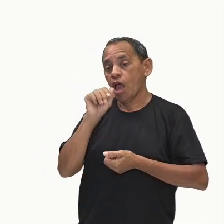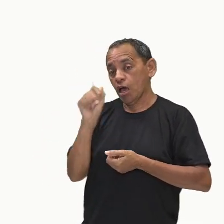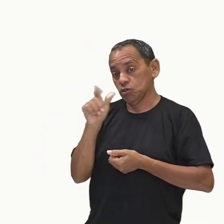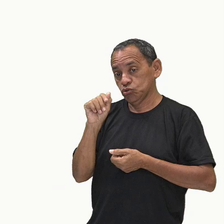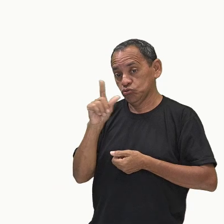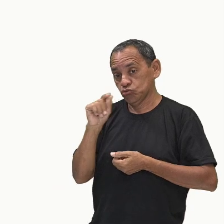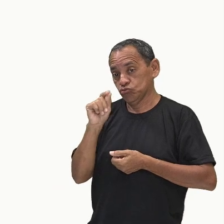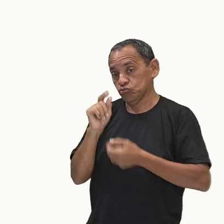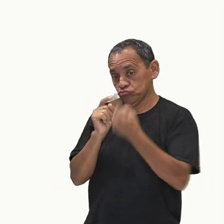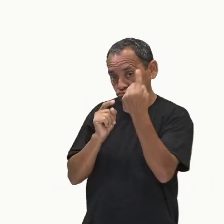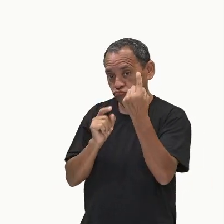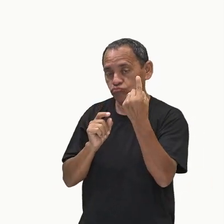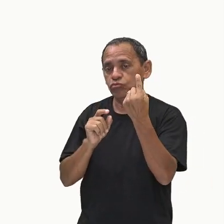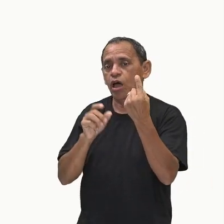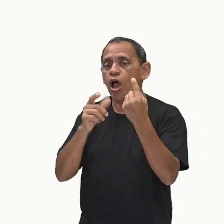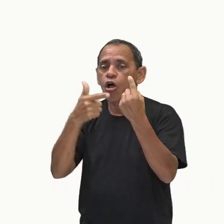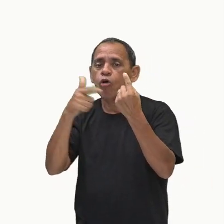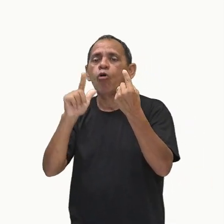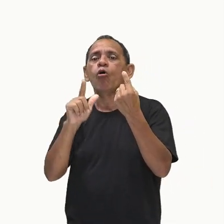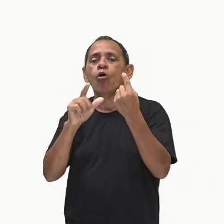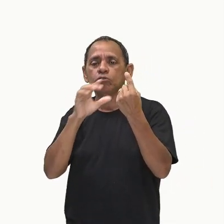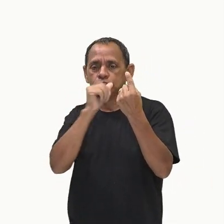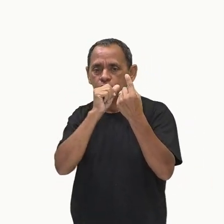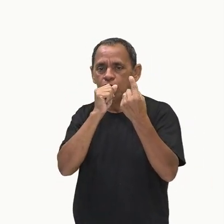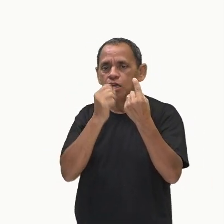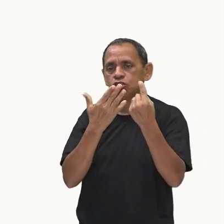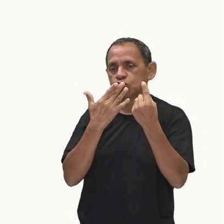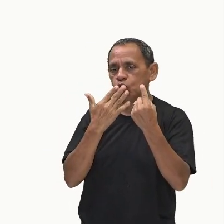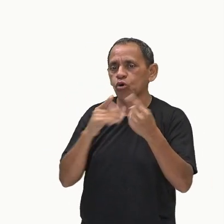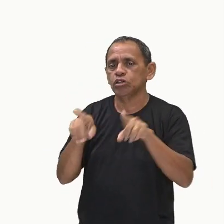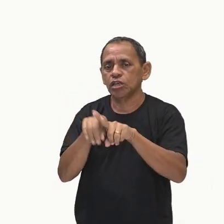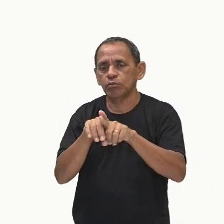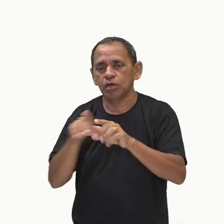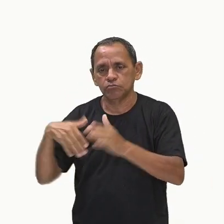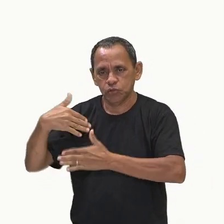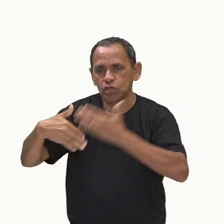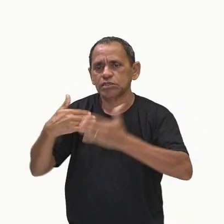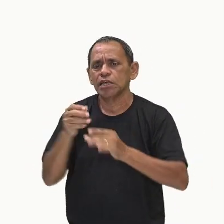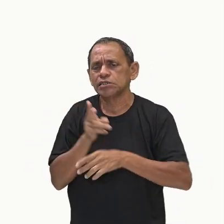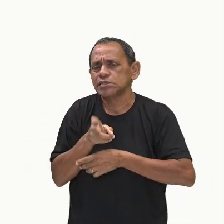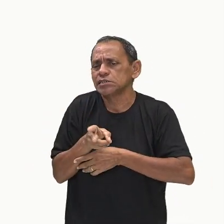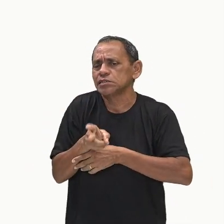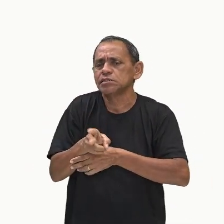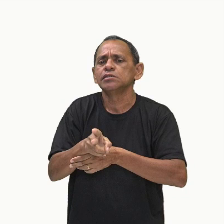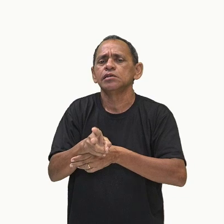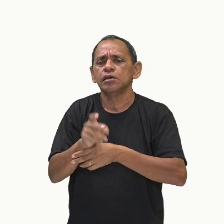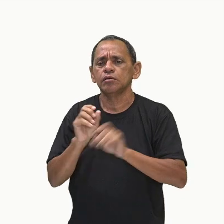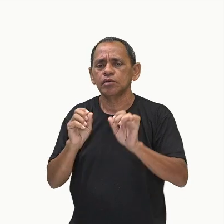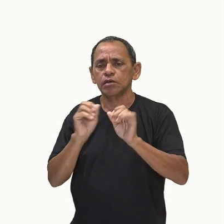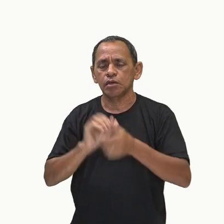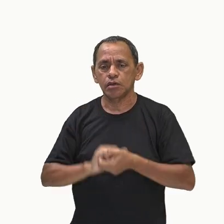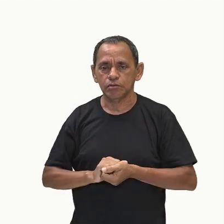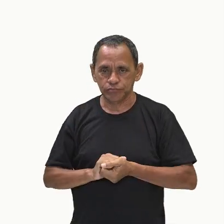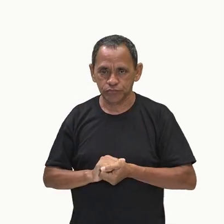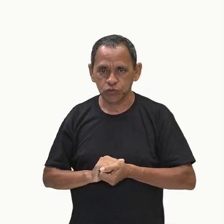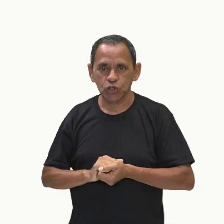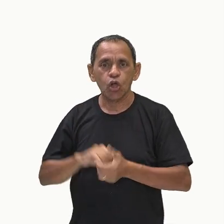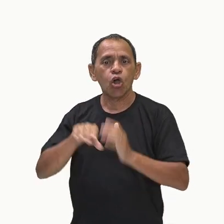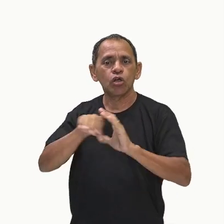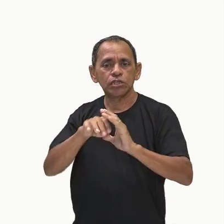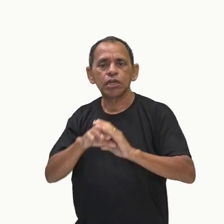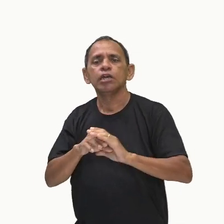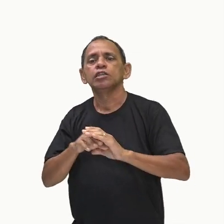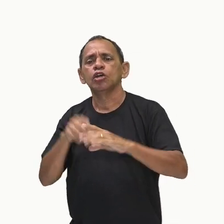né? O processo, por causa disso, ele é semi-conservativo, pois cada molécula